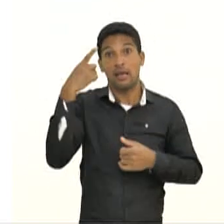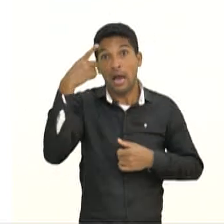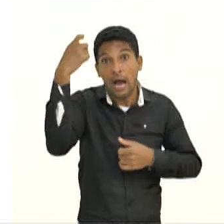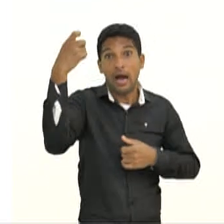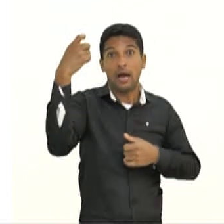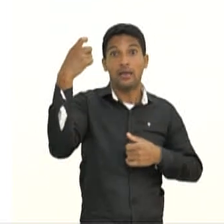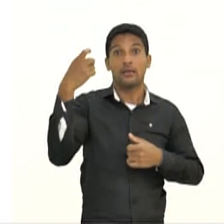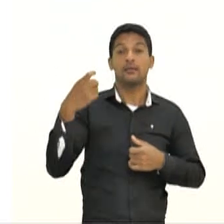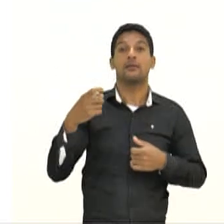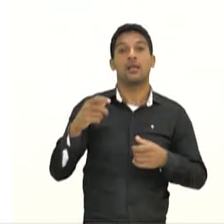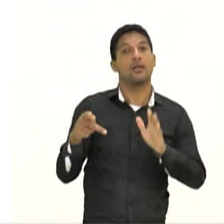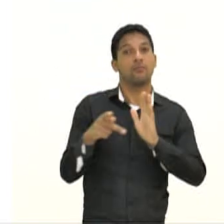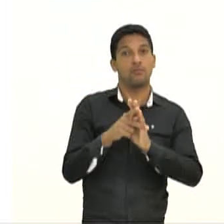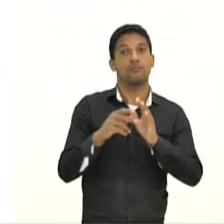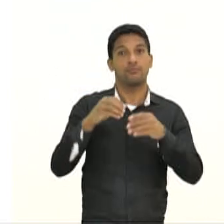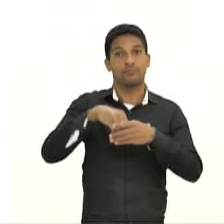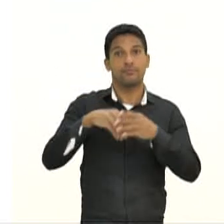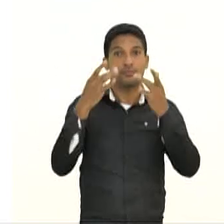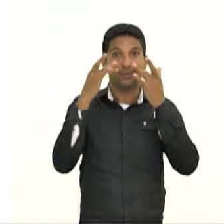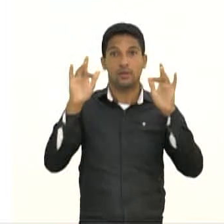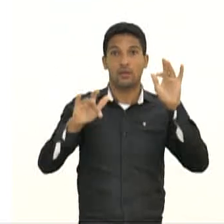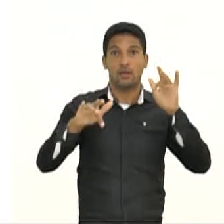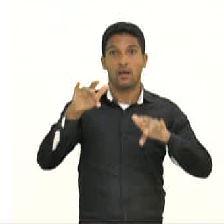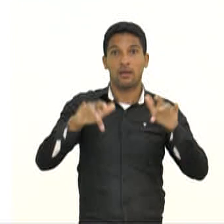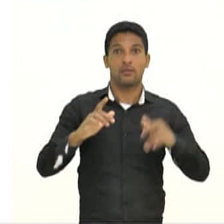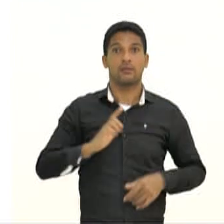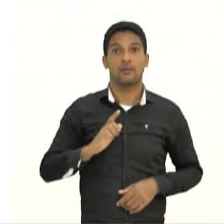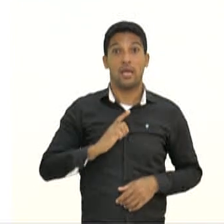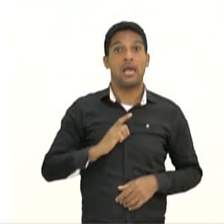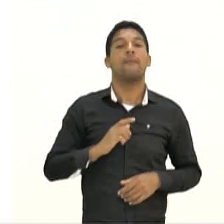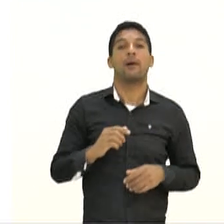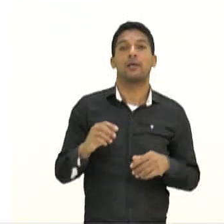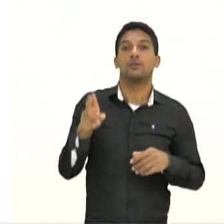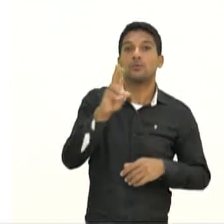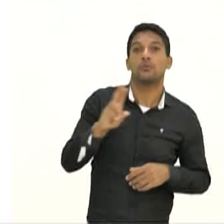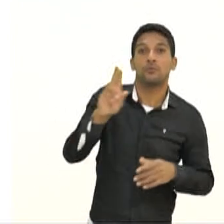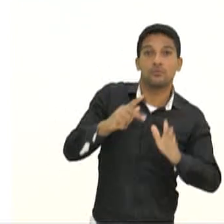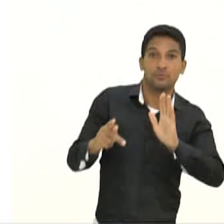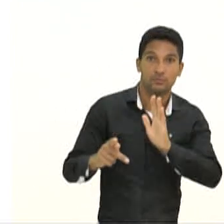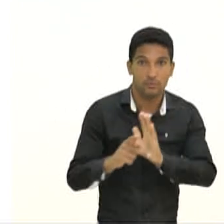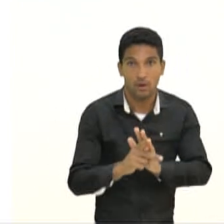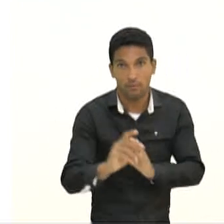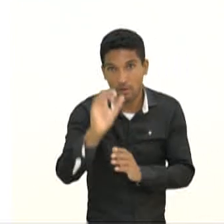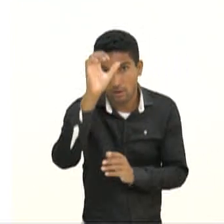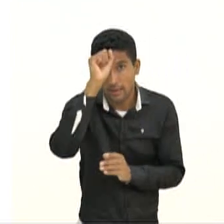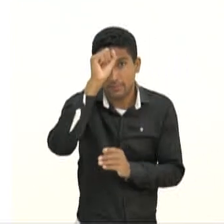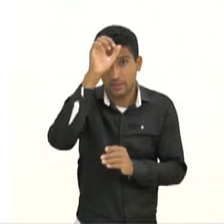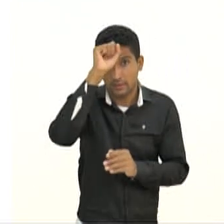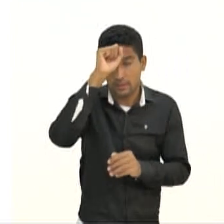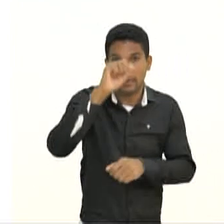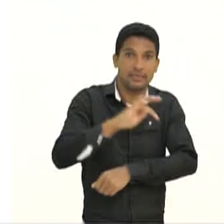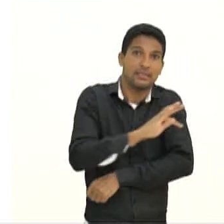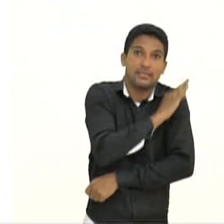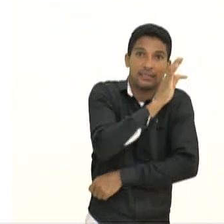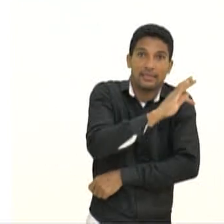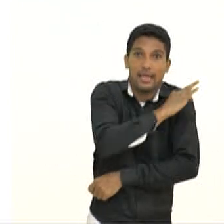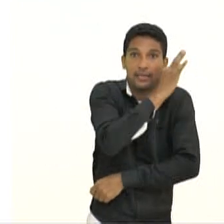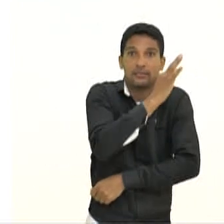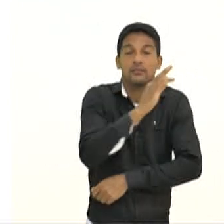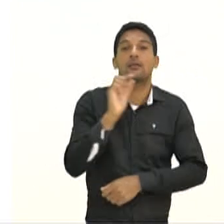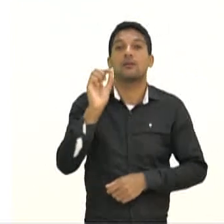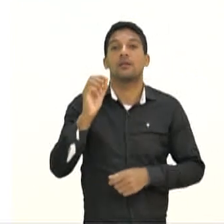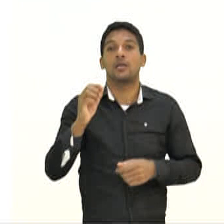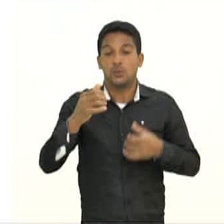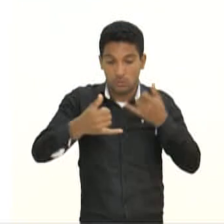possibilidades dentro do teatro, na qual utiliza como forma de aprendizagem de suas técnicas os jogos teatrais, sendo jogos com regras